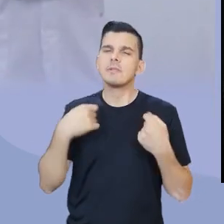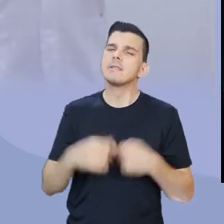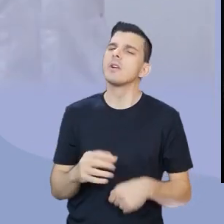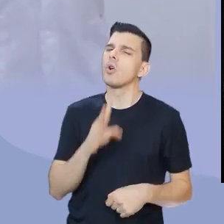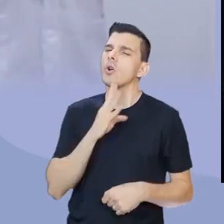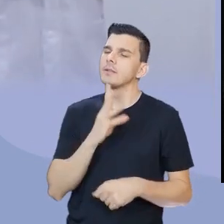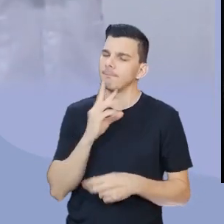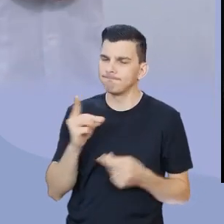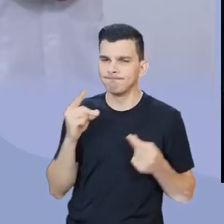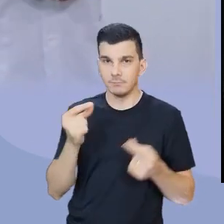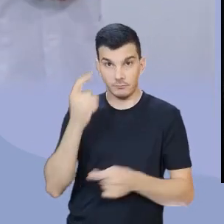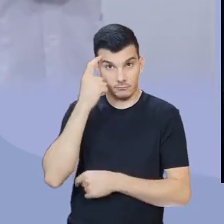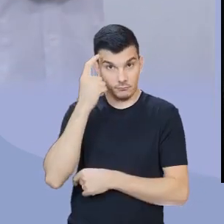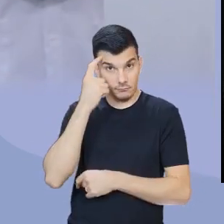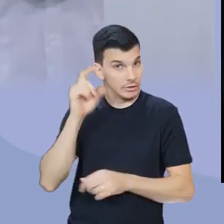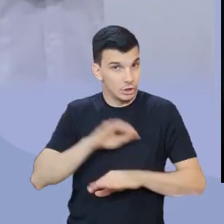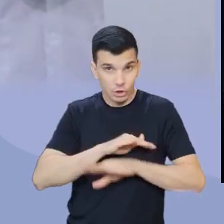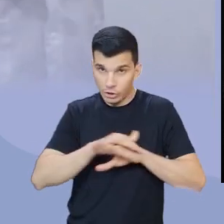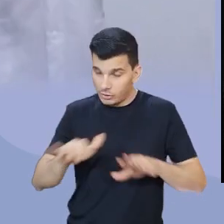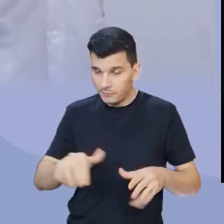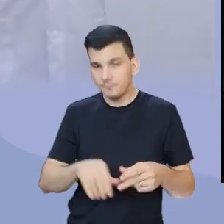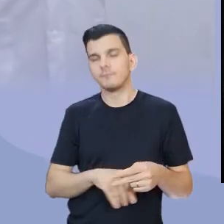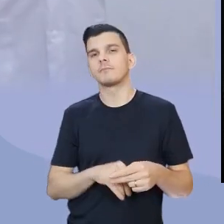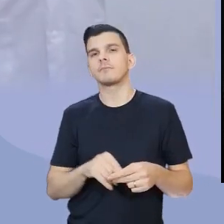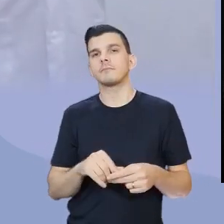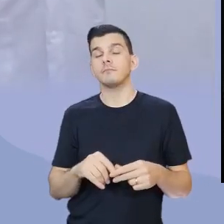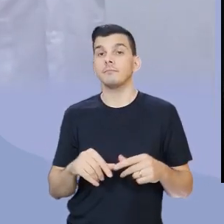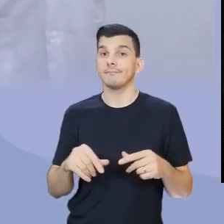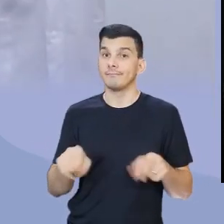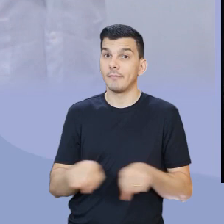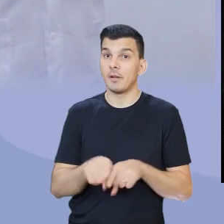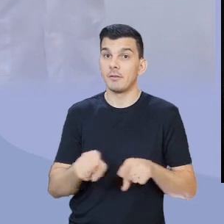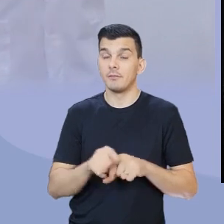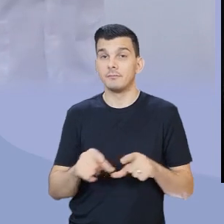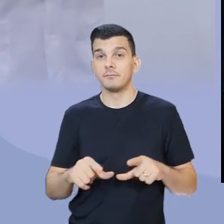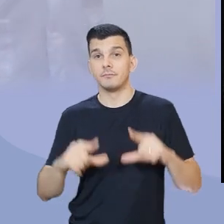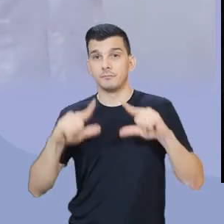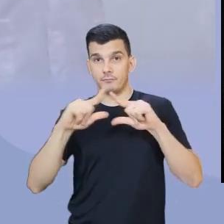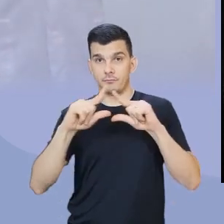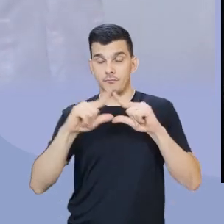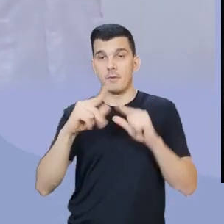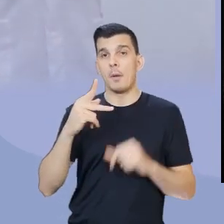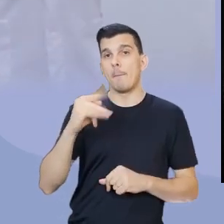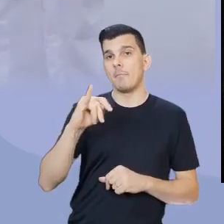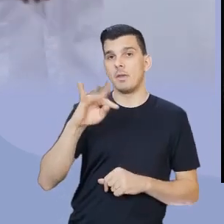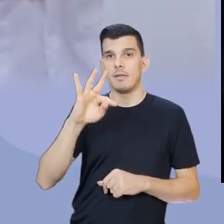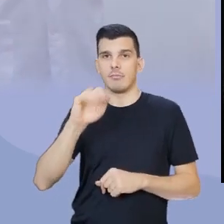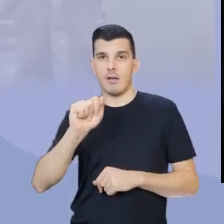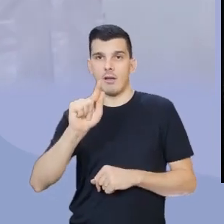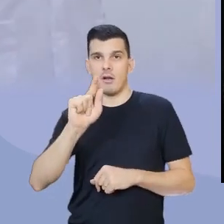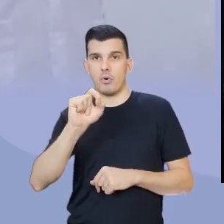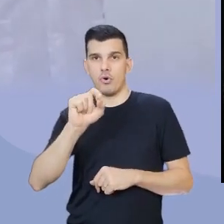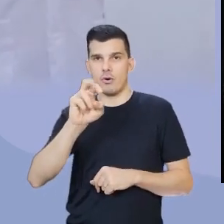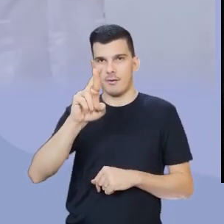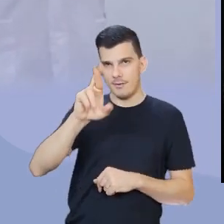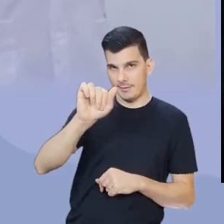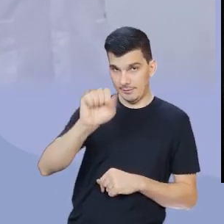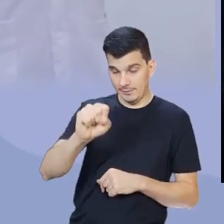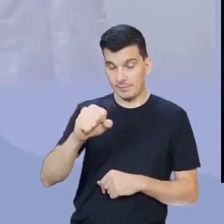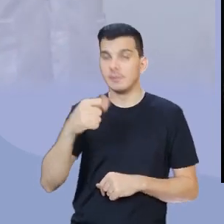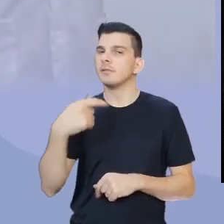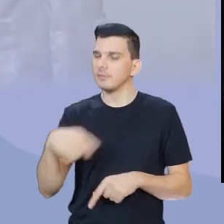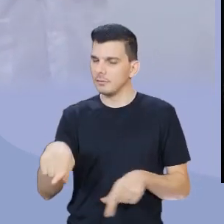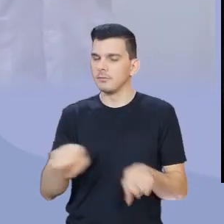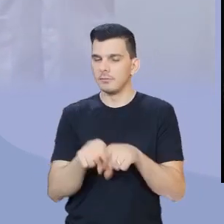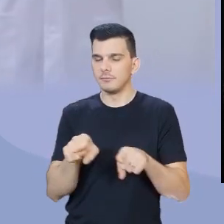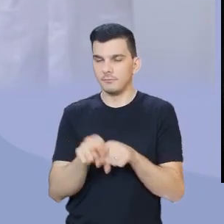volumes. Um outro instrumento muito importante também, o Teorema de Pitágoras. O Teorema de Pitágoras aparece muito em várias questões da